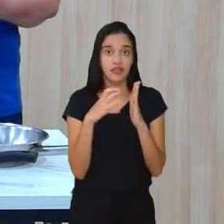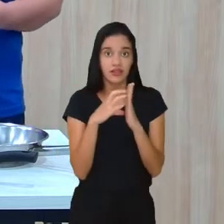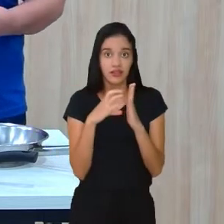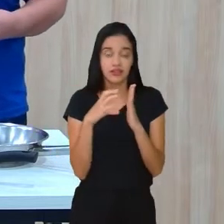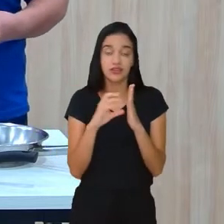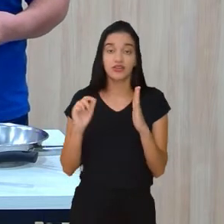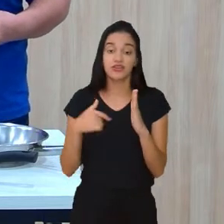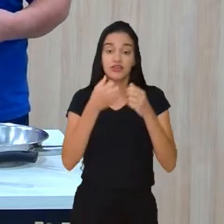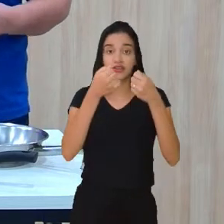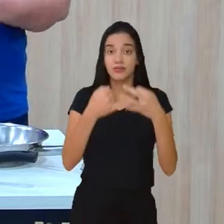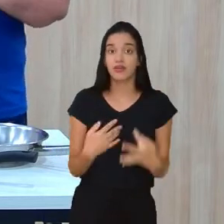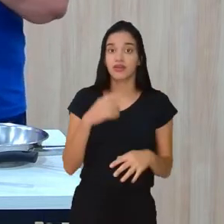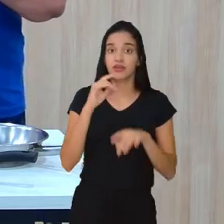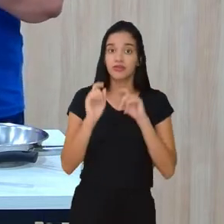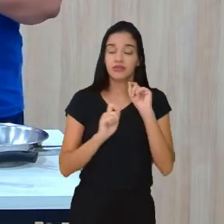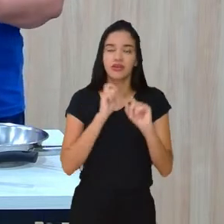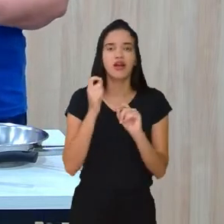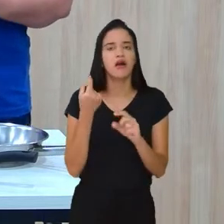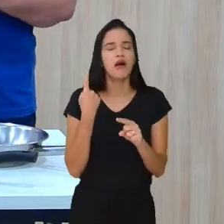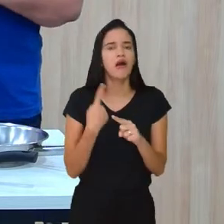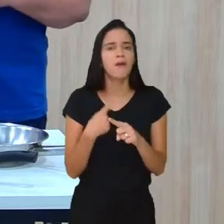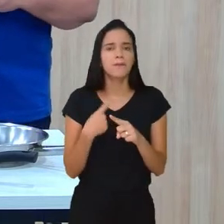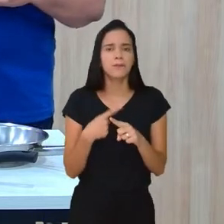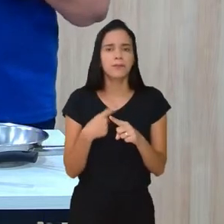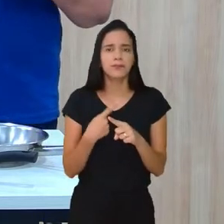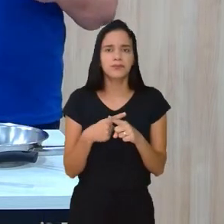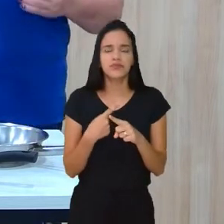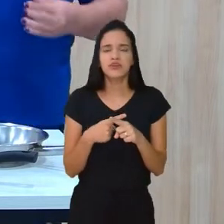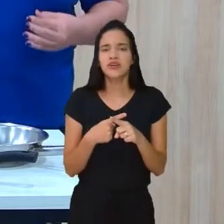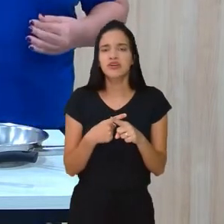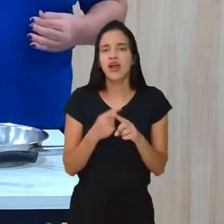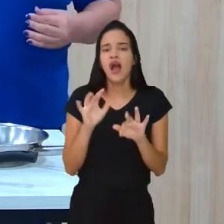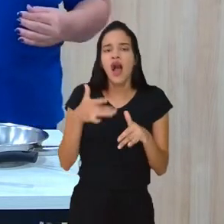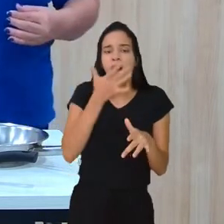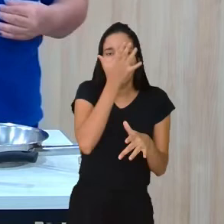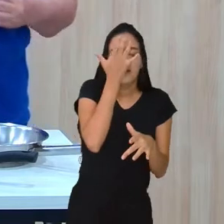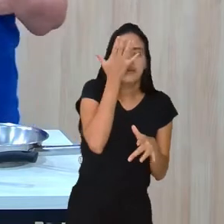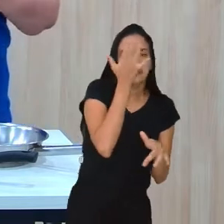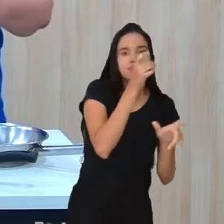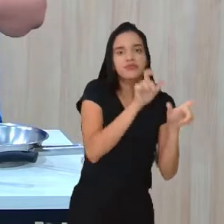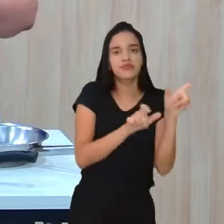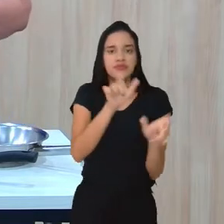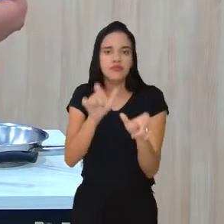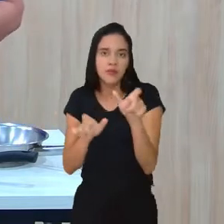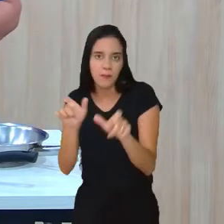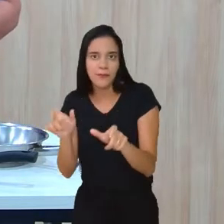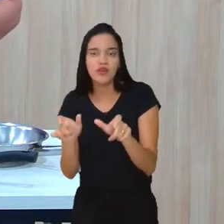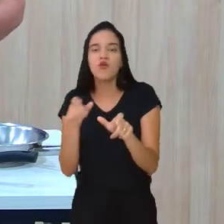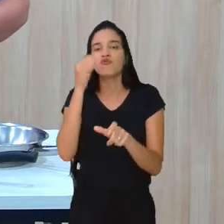gente vai falar, pessoal, porque a questão aí de quem são essas pessoas que estão mais